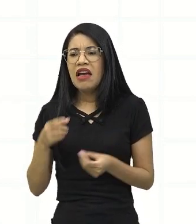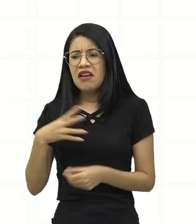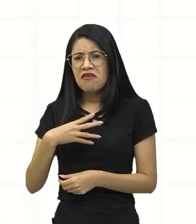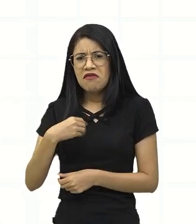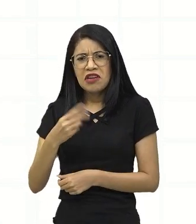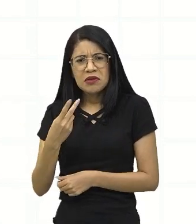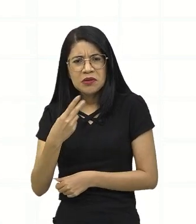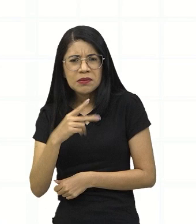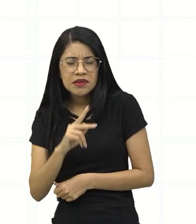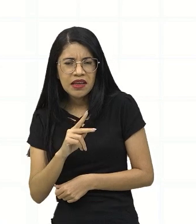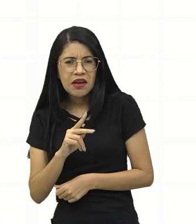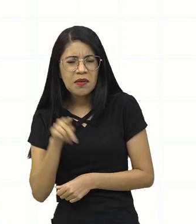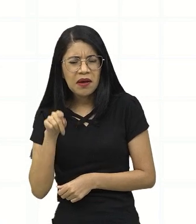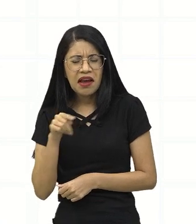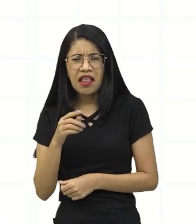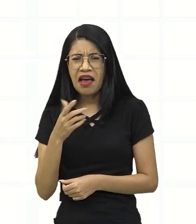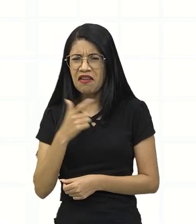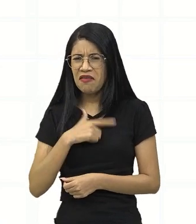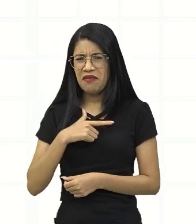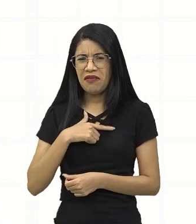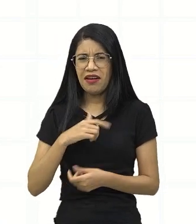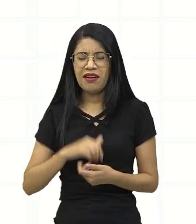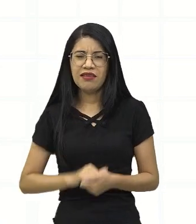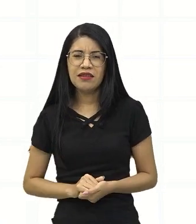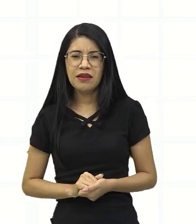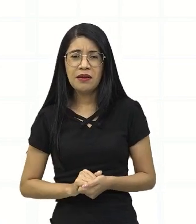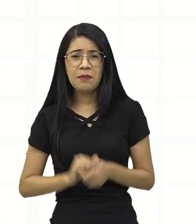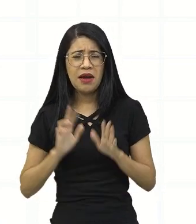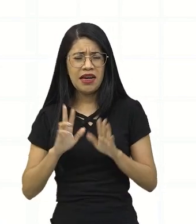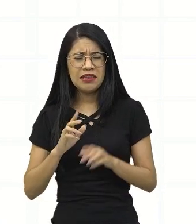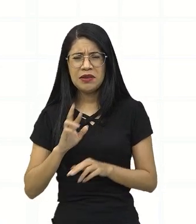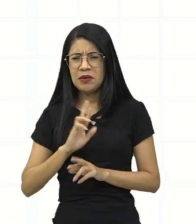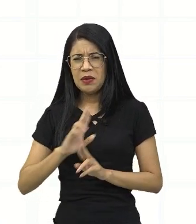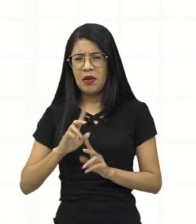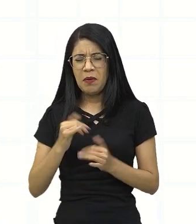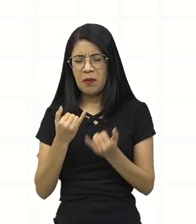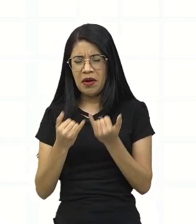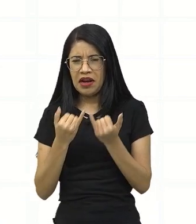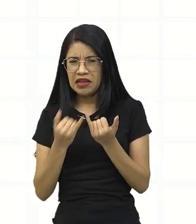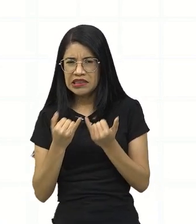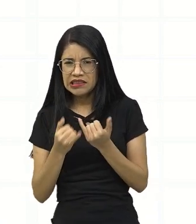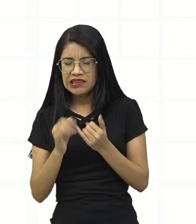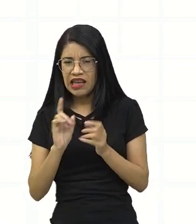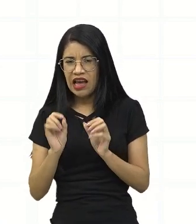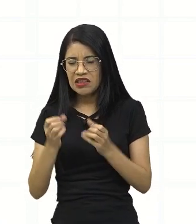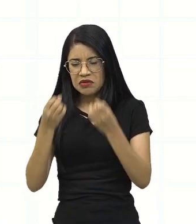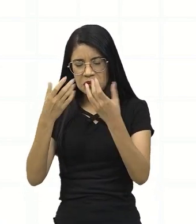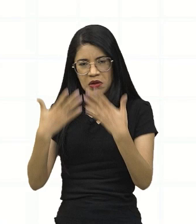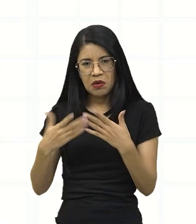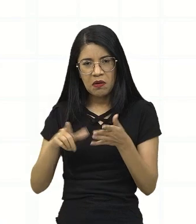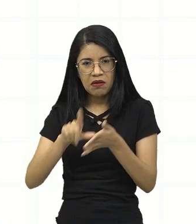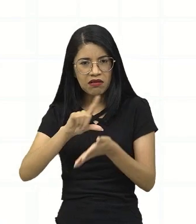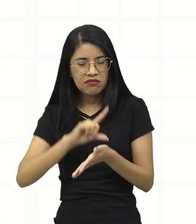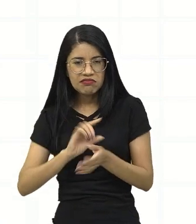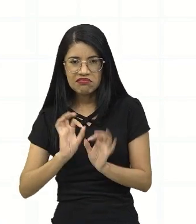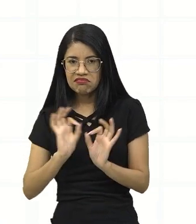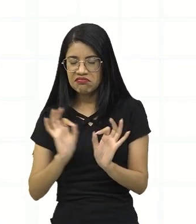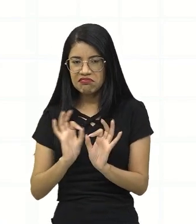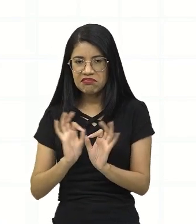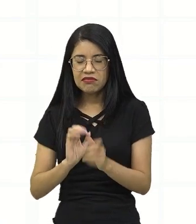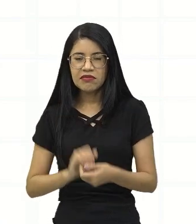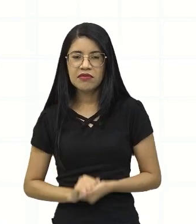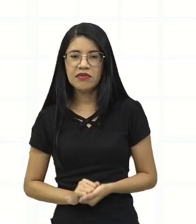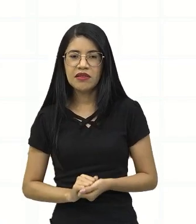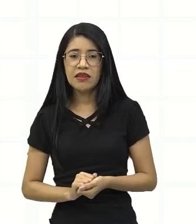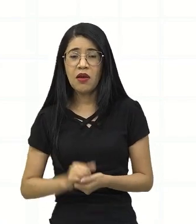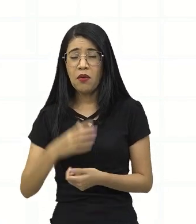aqueles monstrenguinhos? Pois olha, não me pareciam nada com o retrato que deles me fizeste. Para retrato